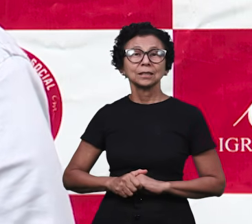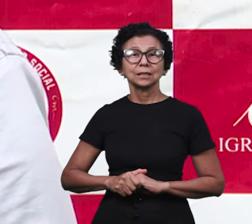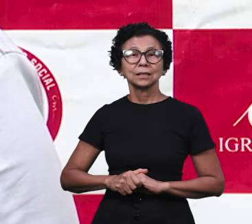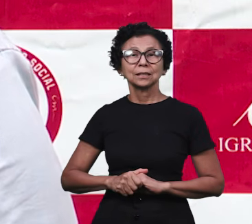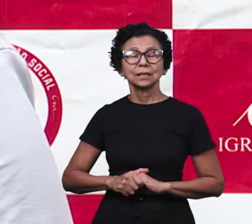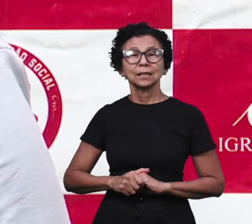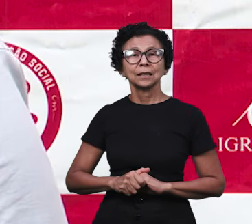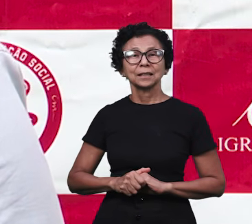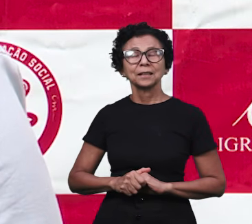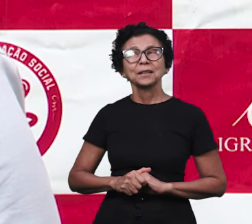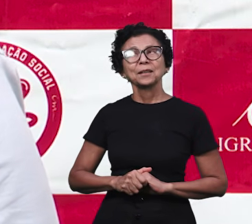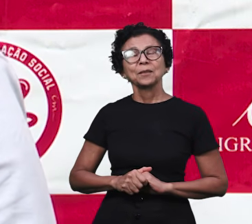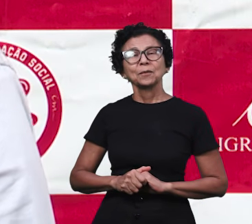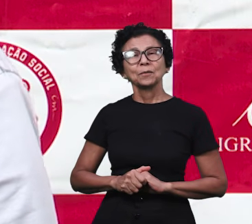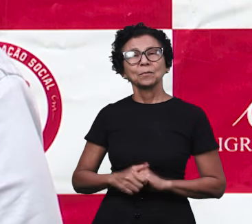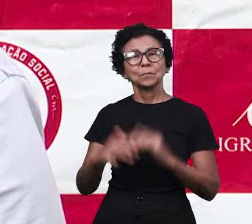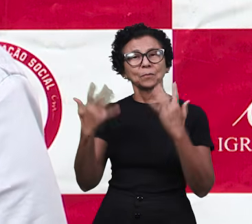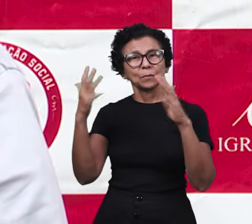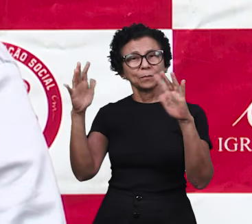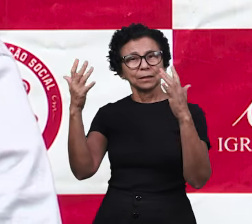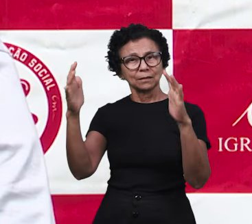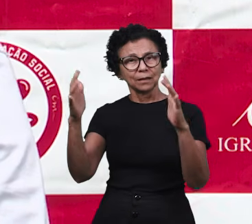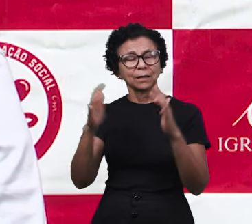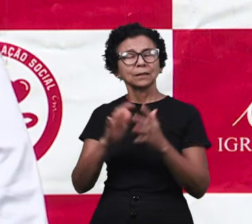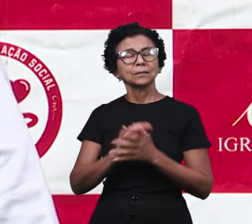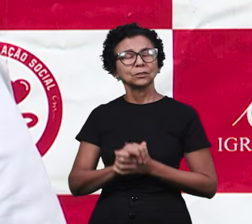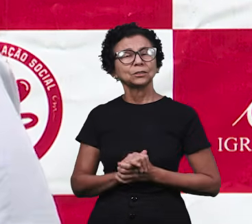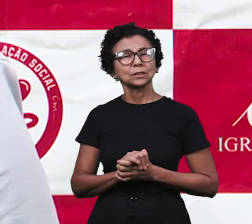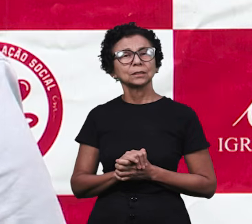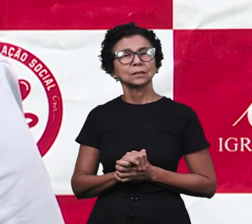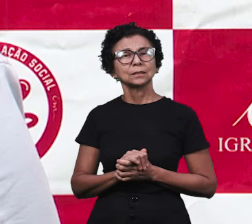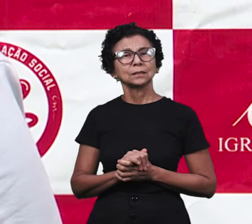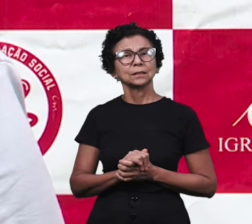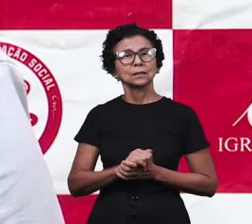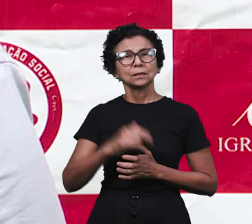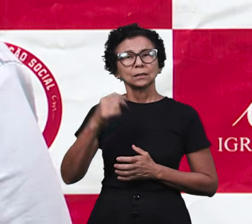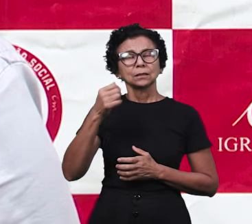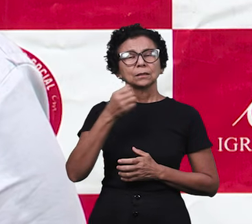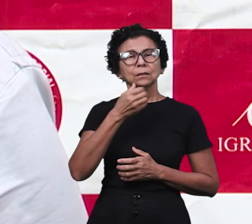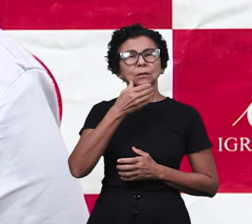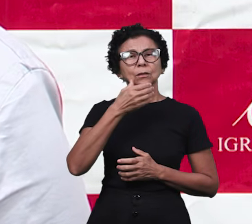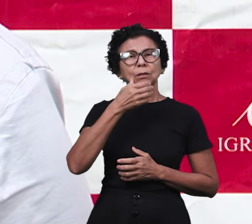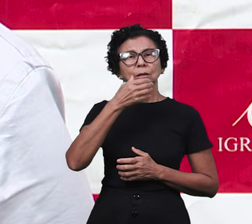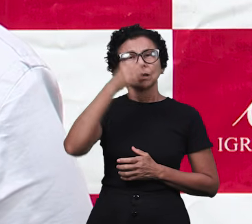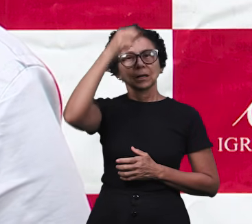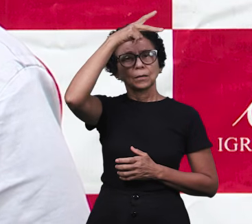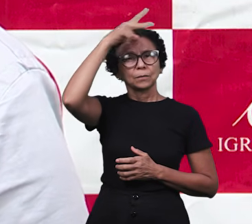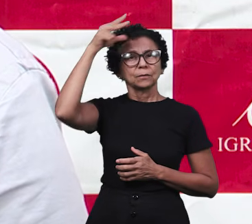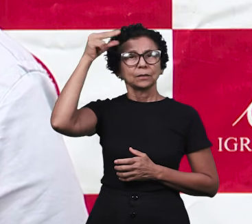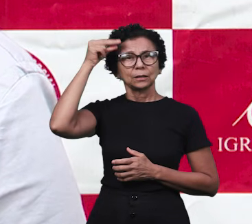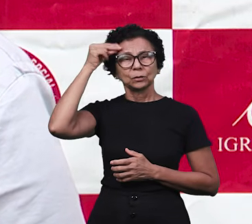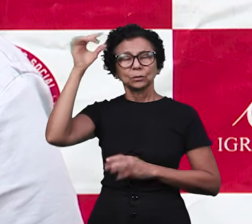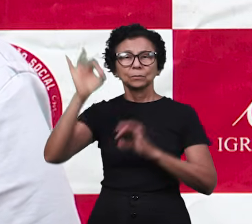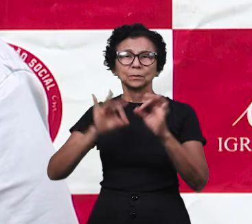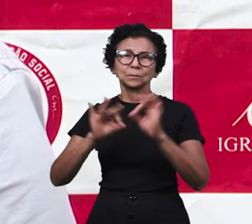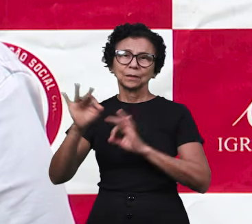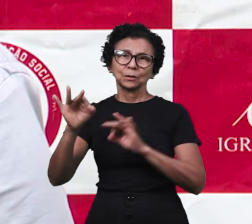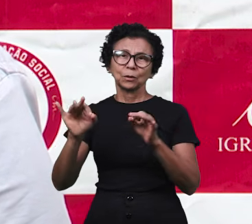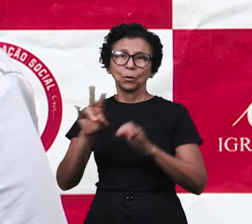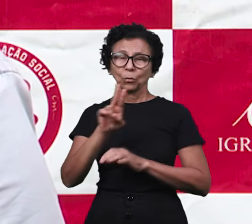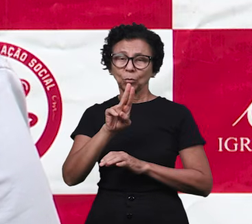a prefeitura fez de dar o nome do CRAS de Maruípe, ali do bairro Maruípe, do nome do pastor